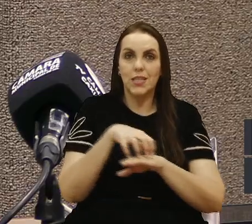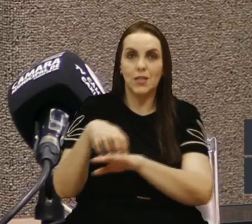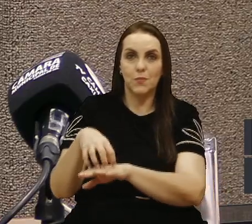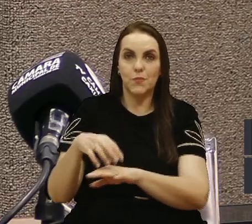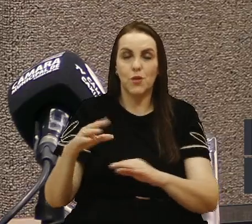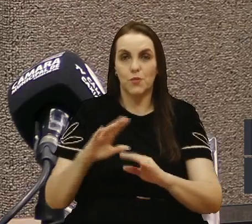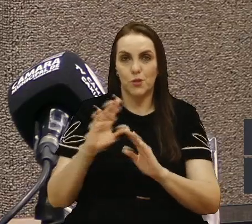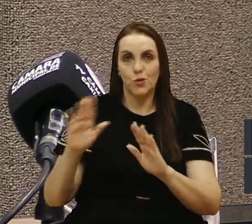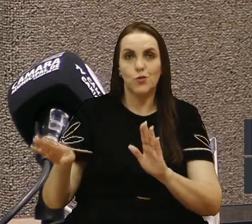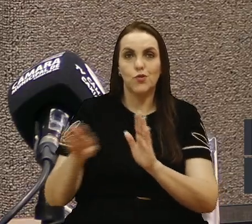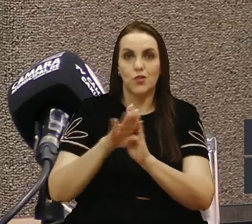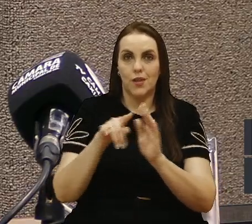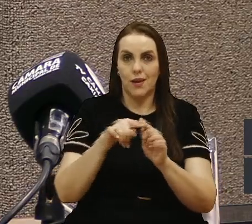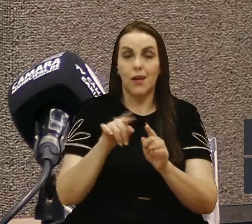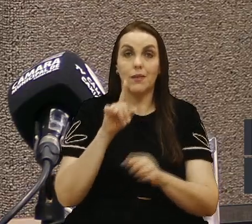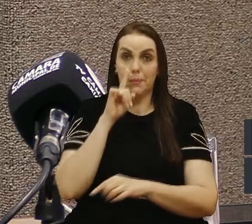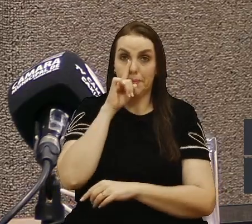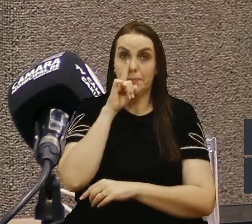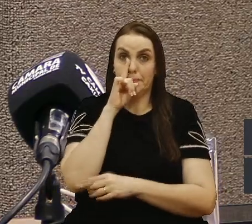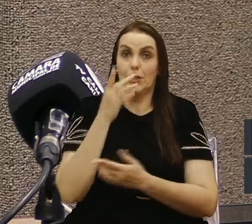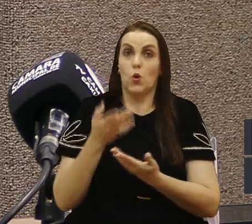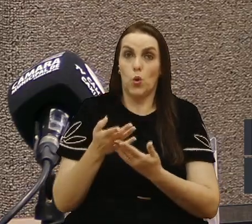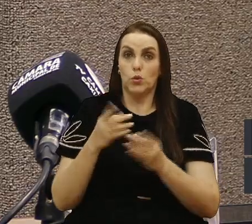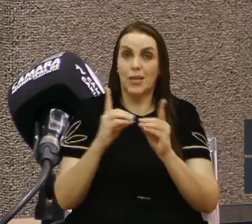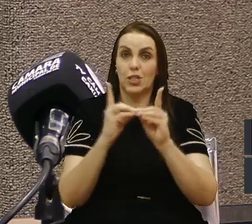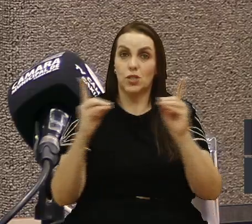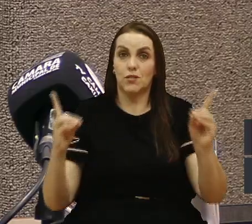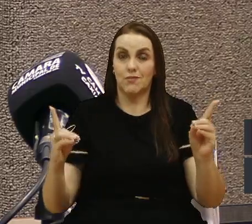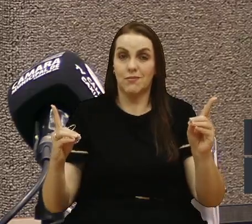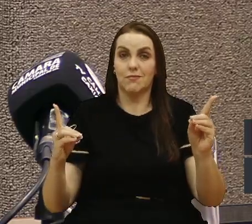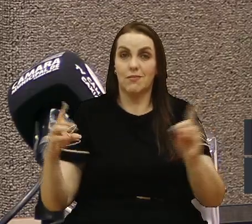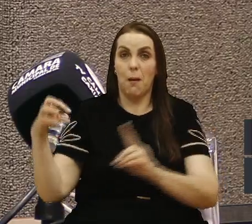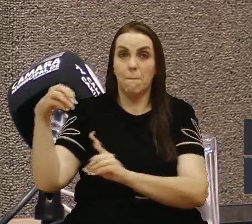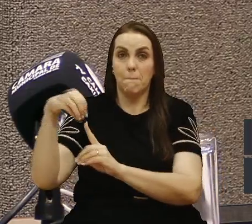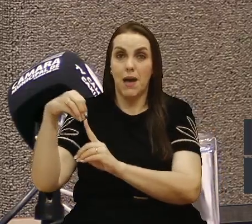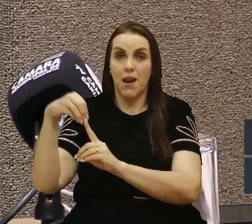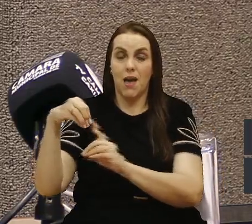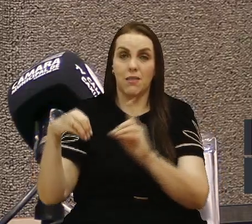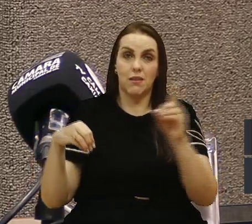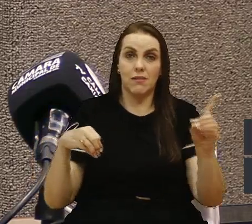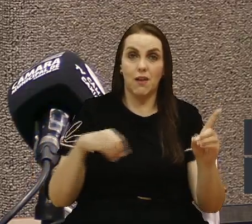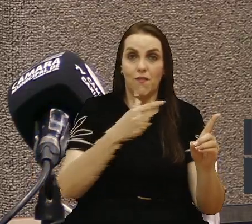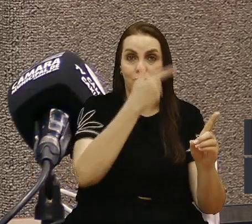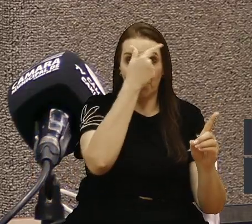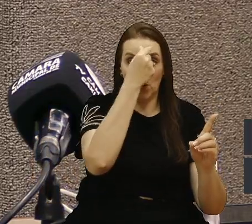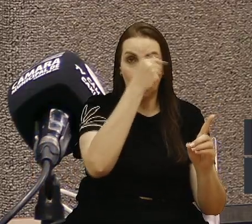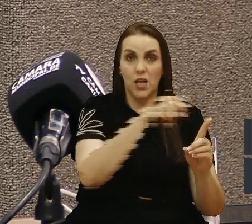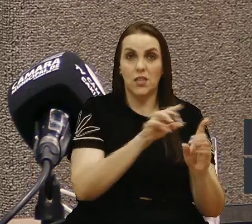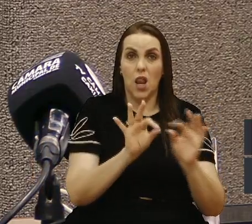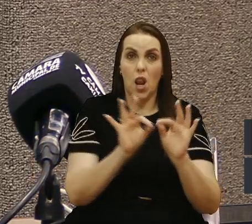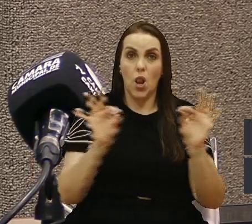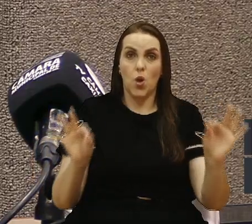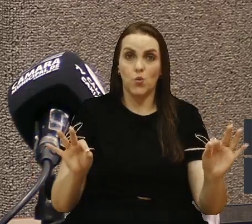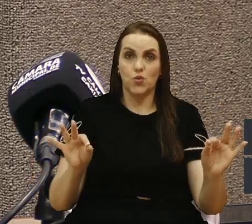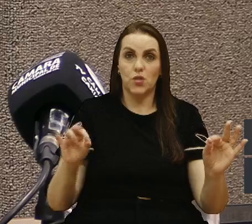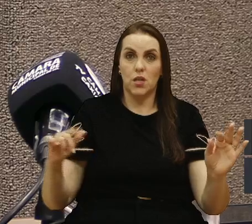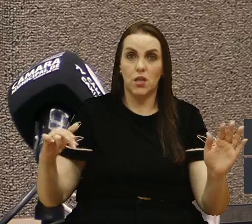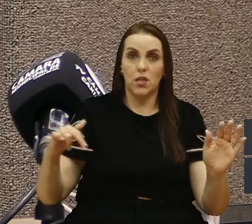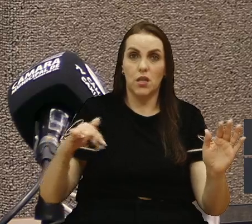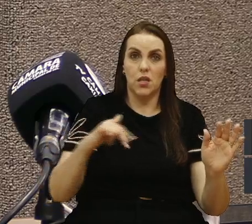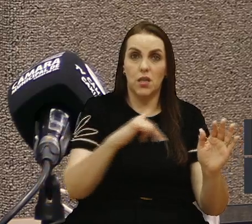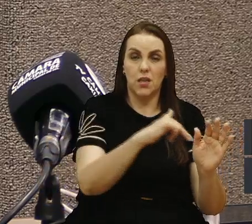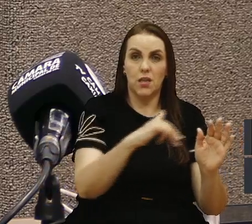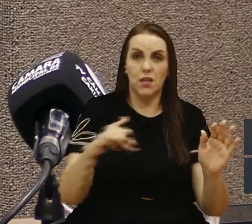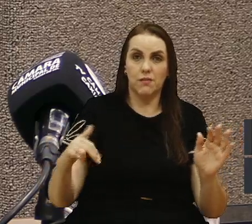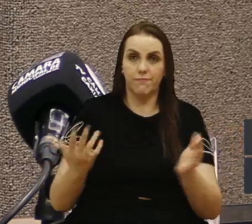até a faculdade também se colocam em risco em razão do distanciamento entre a parada e o local e a necessidade de transitar sobre a via. Então, é uma preocupação que eu